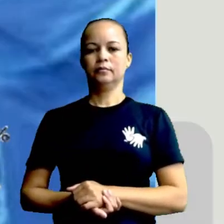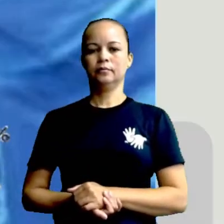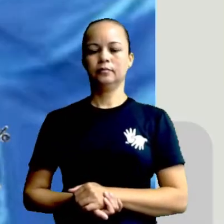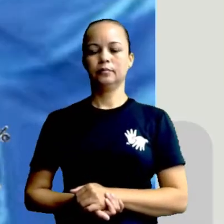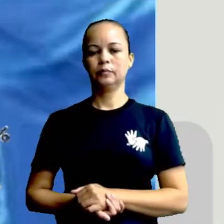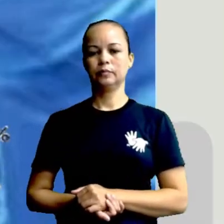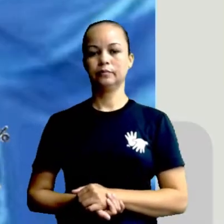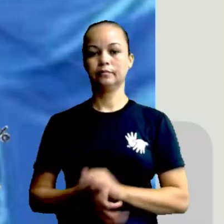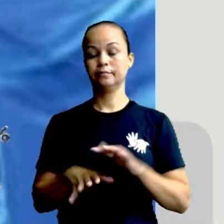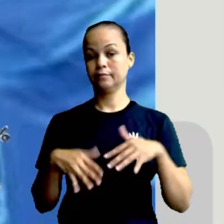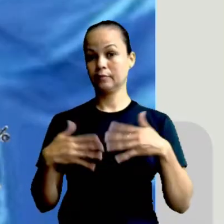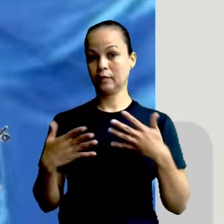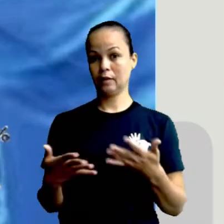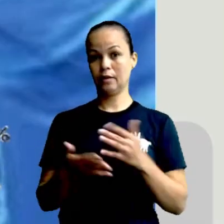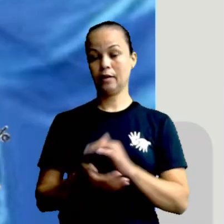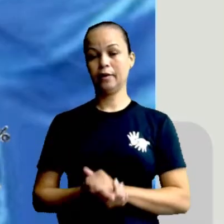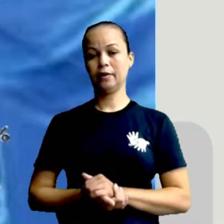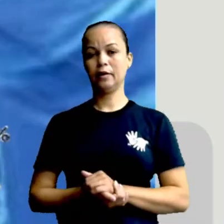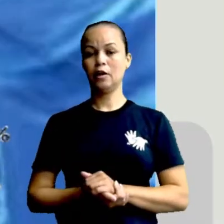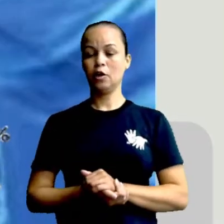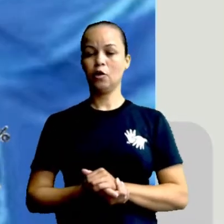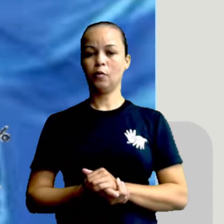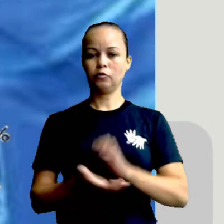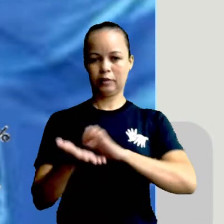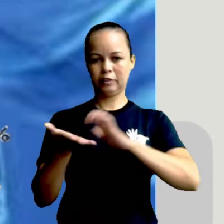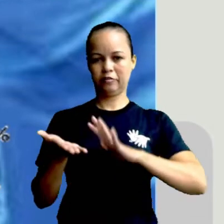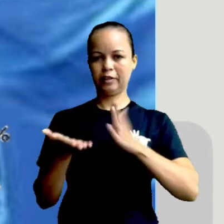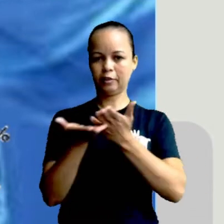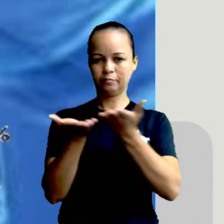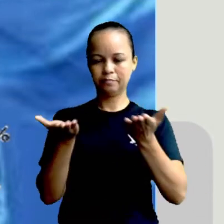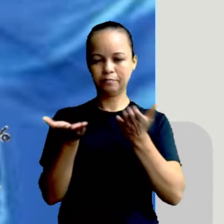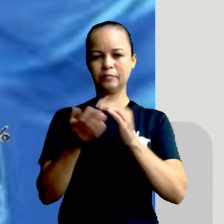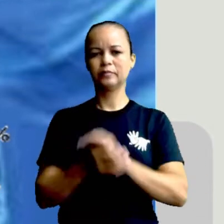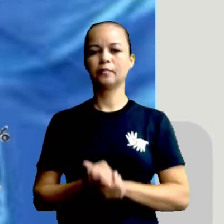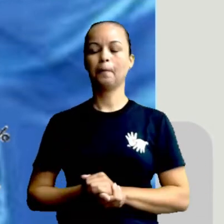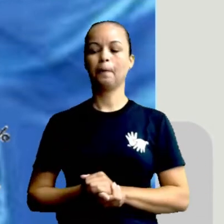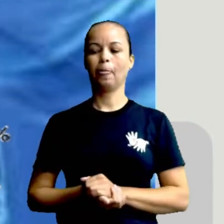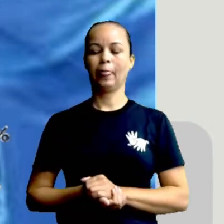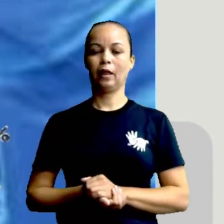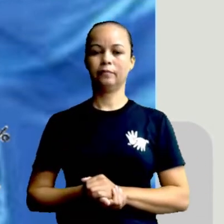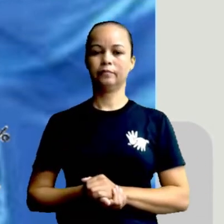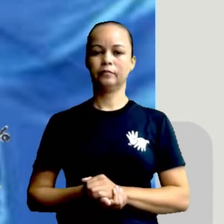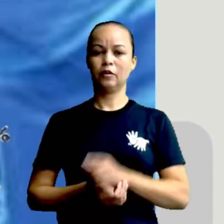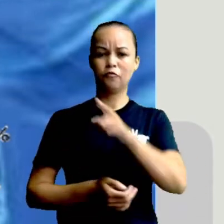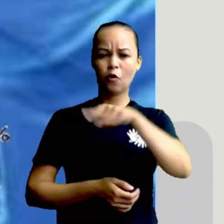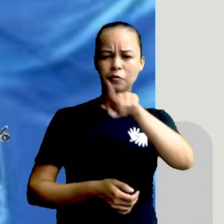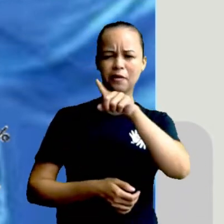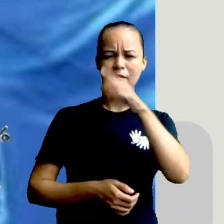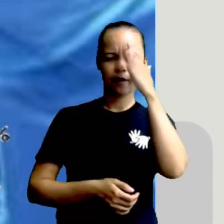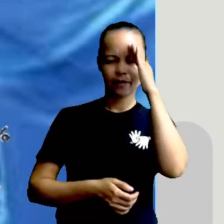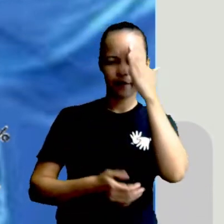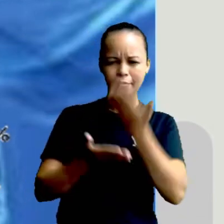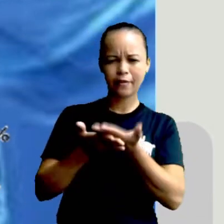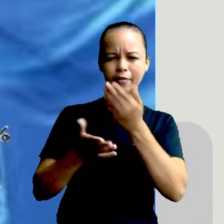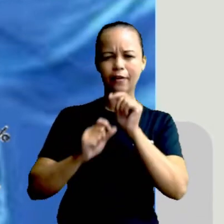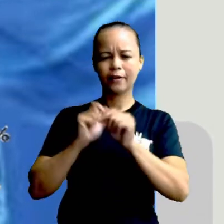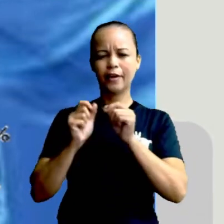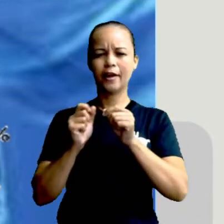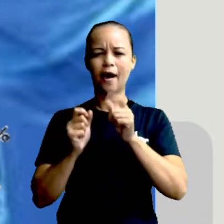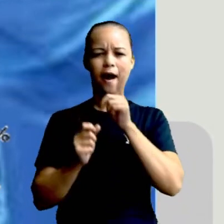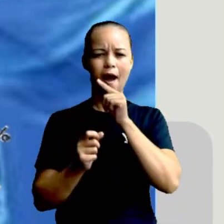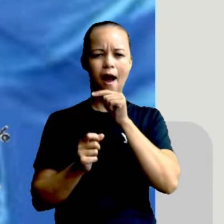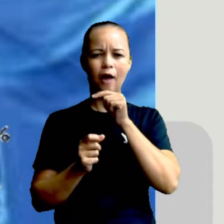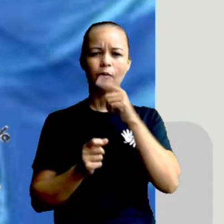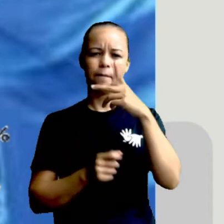E aí, gente, eu trouxe uma questão para vocês. Vocês acreditam que a água potável, essa que a gente